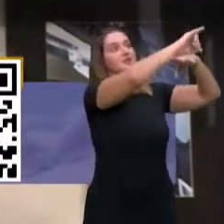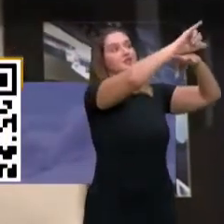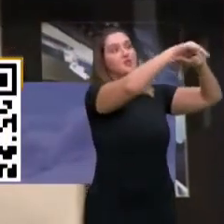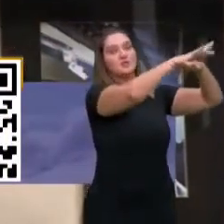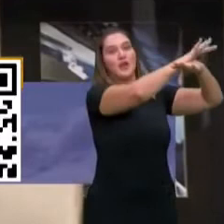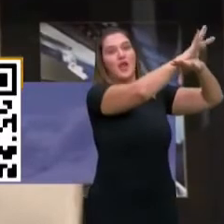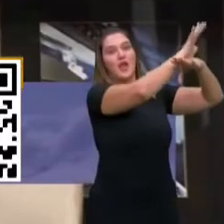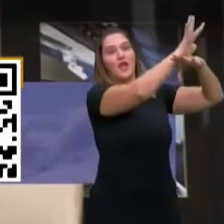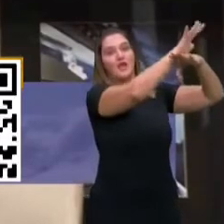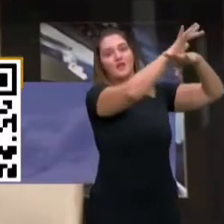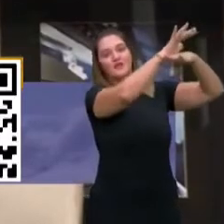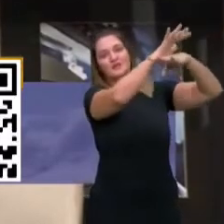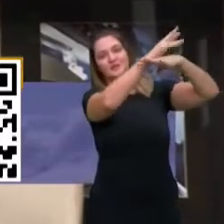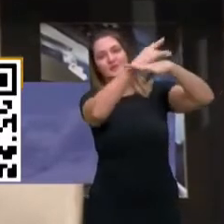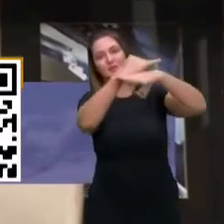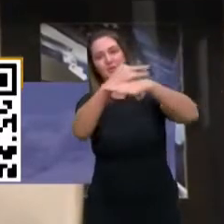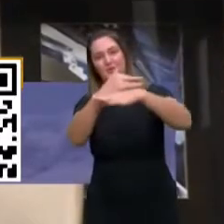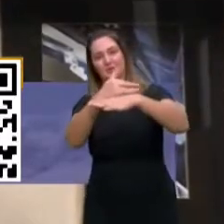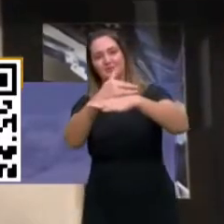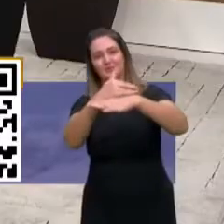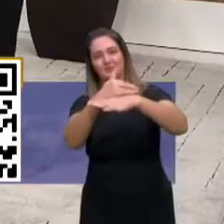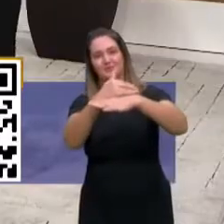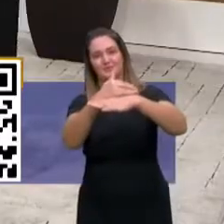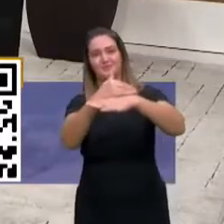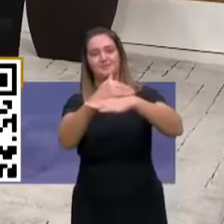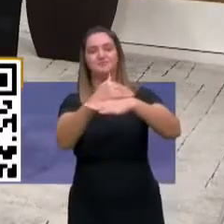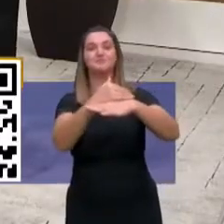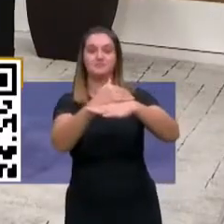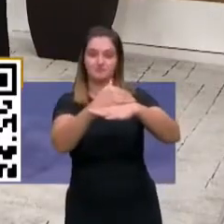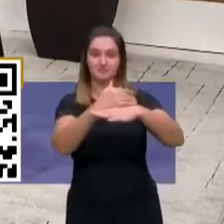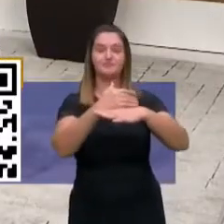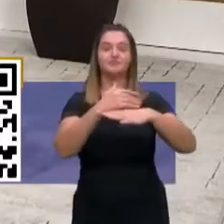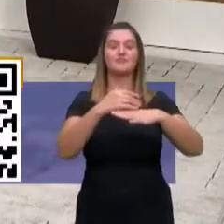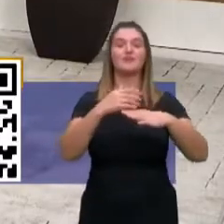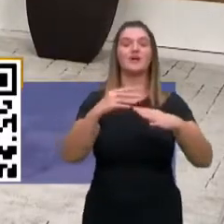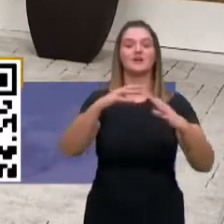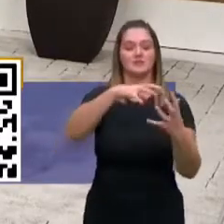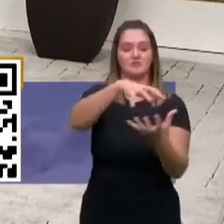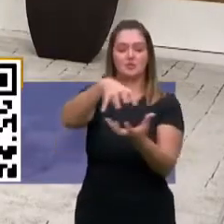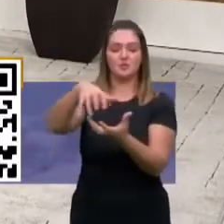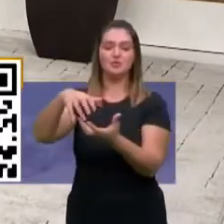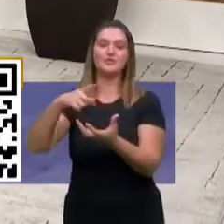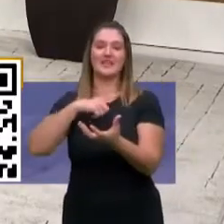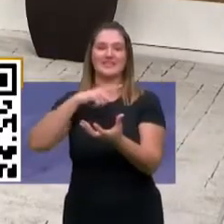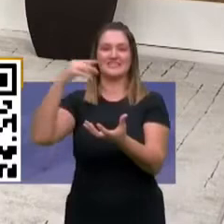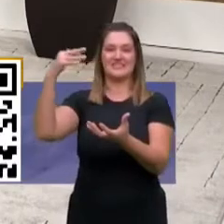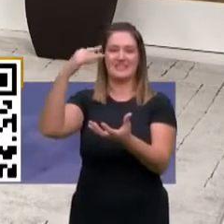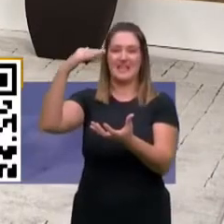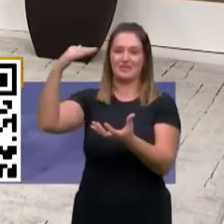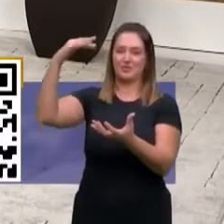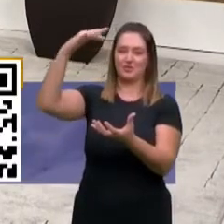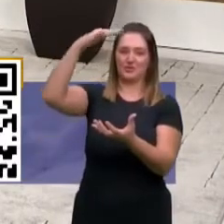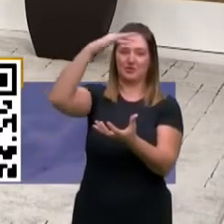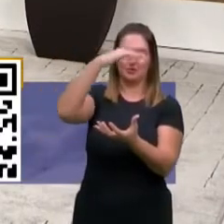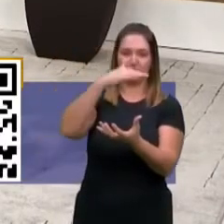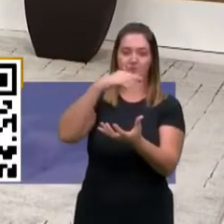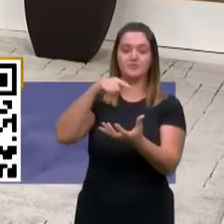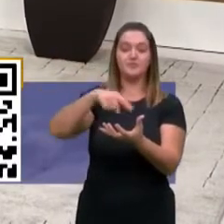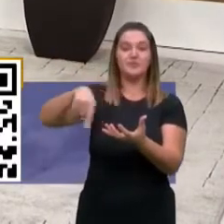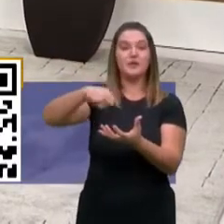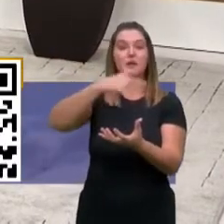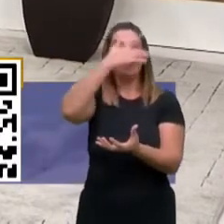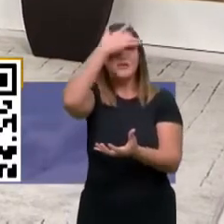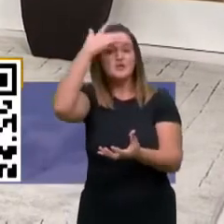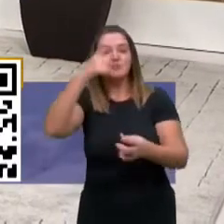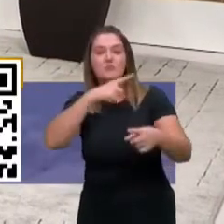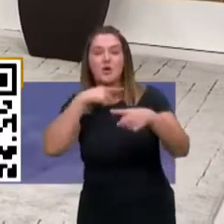iluminado de novo depois do milênio. Quando a Cidade Santa descer aqui, então os ímpios